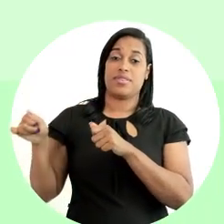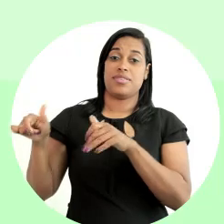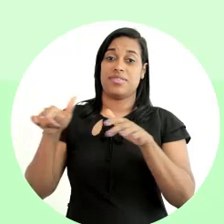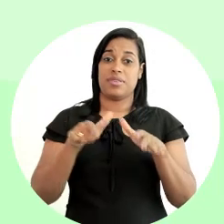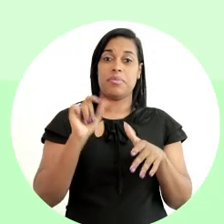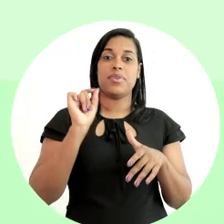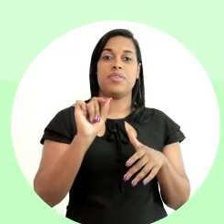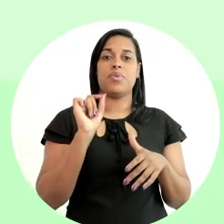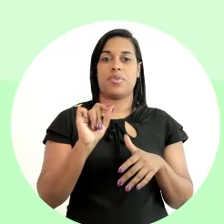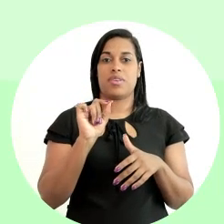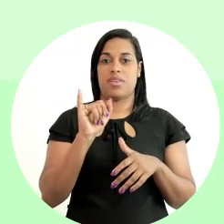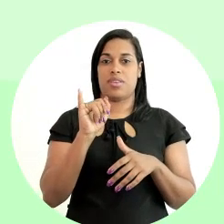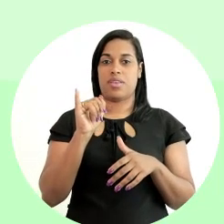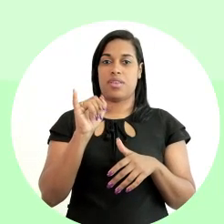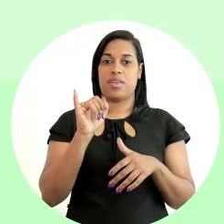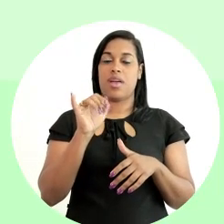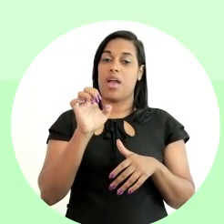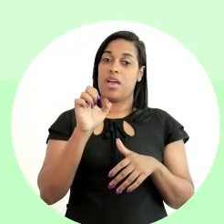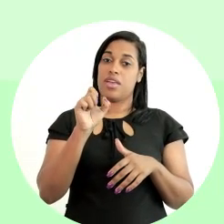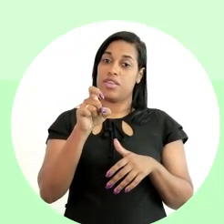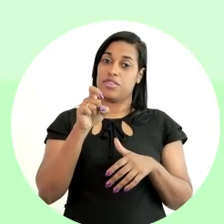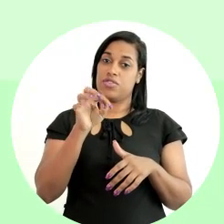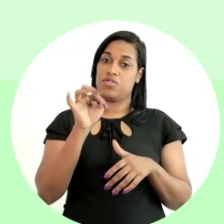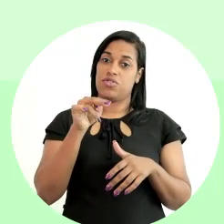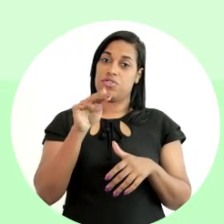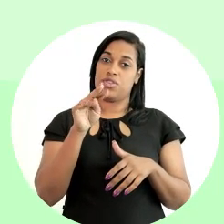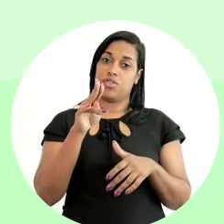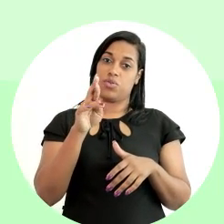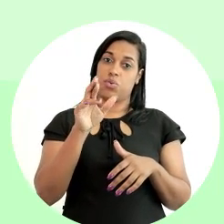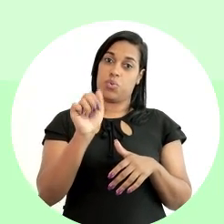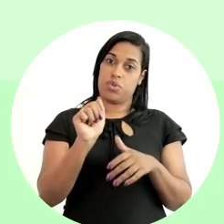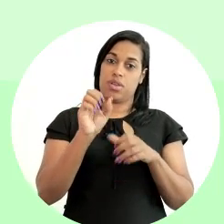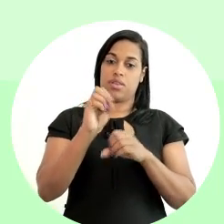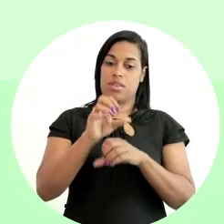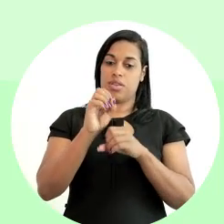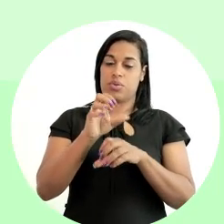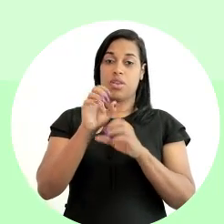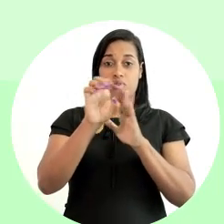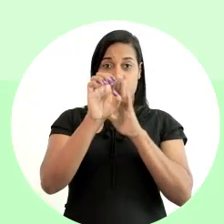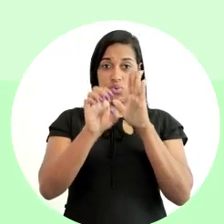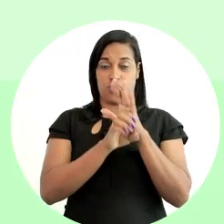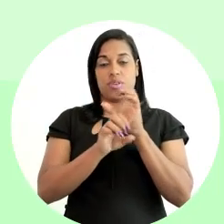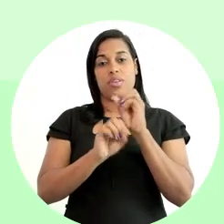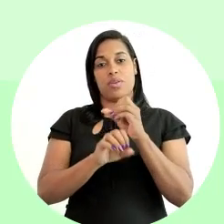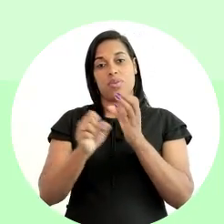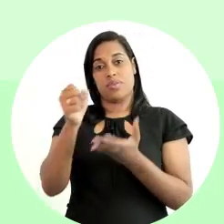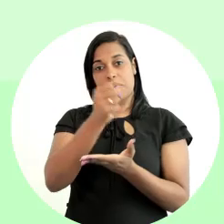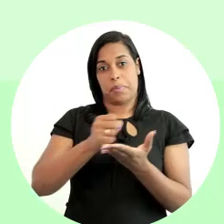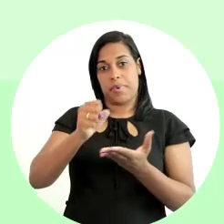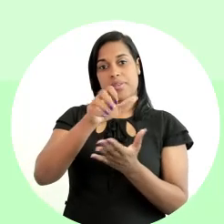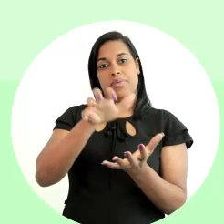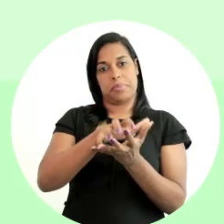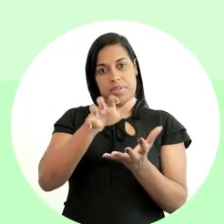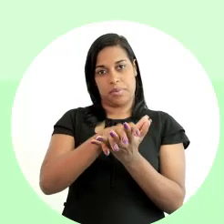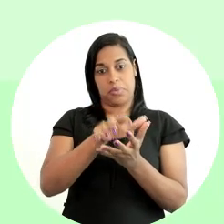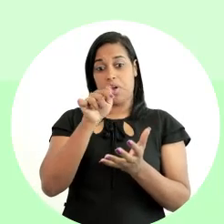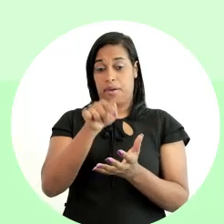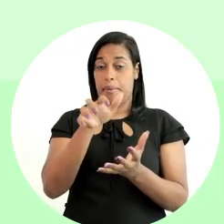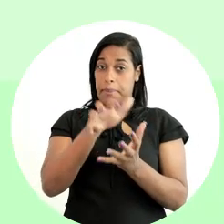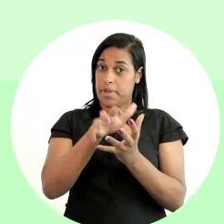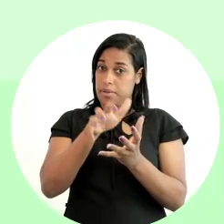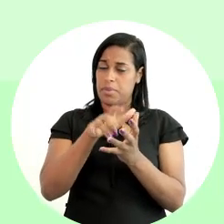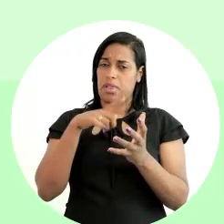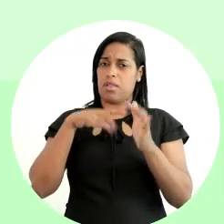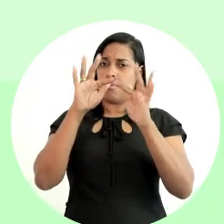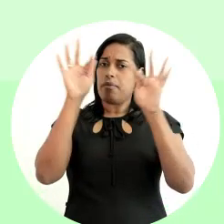semana a estrutura da educação básica. E a estrutura da educação básica em Pernambuco, ela segue